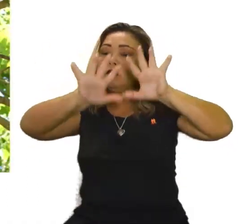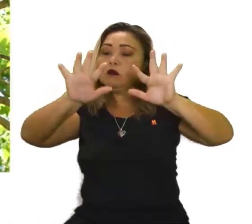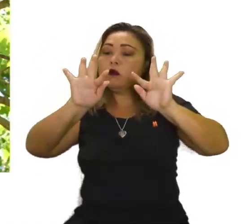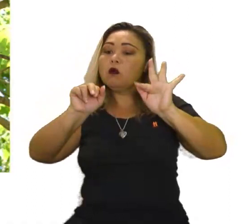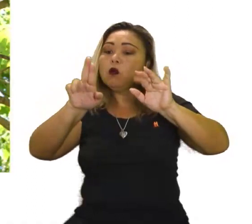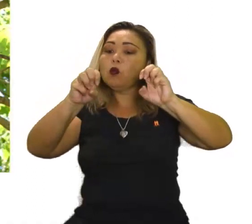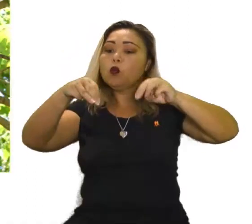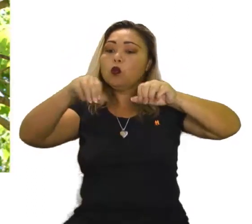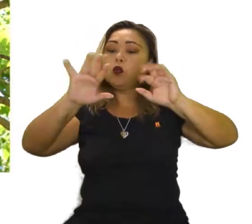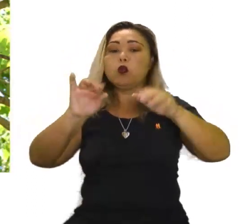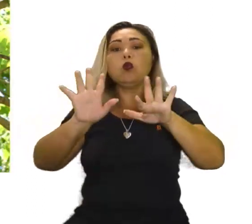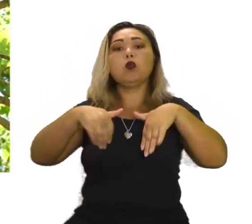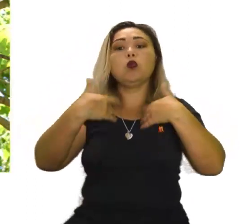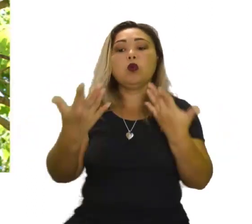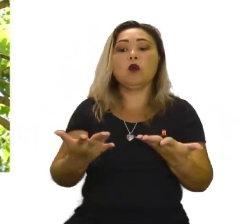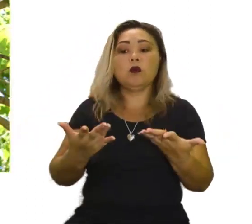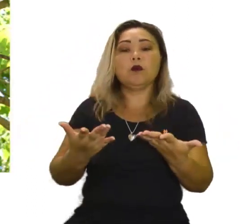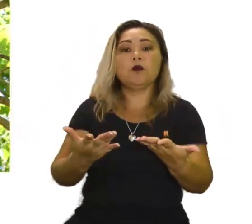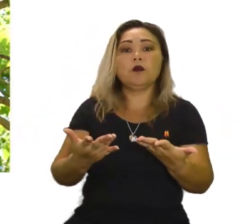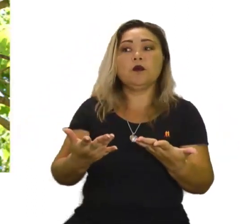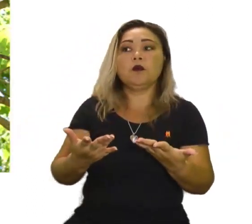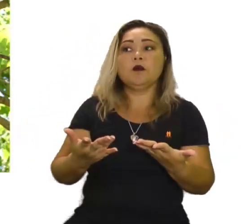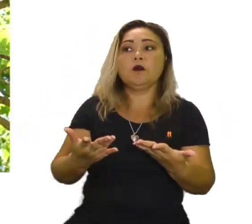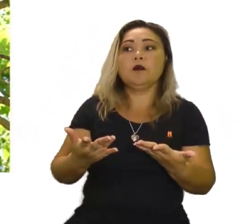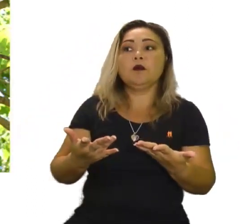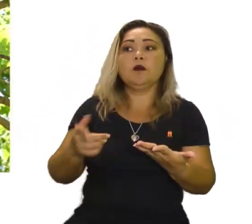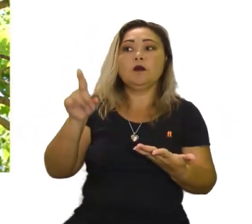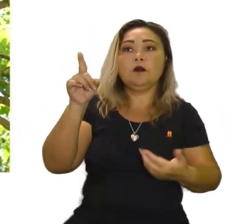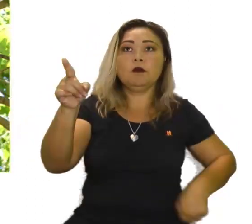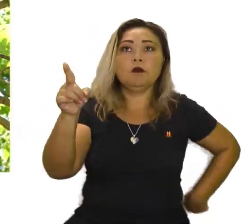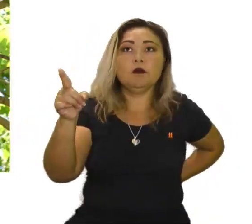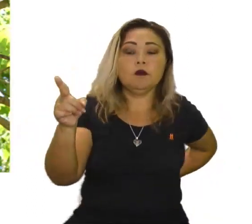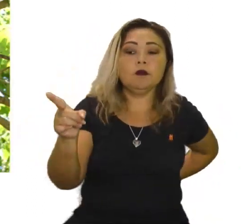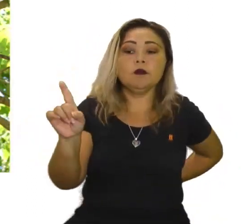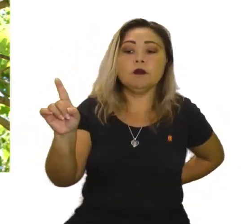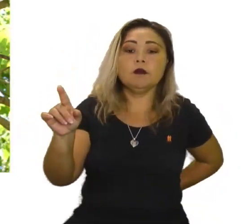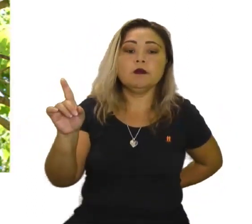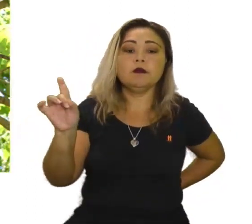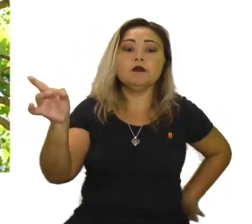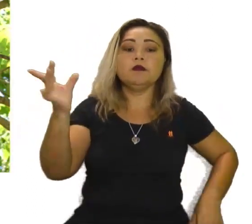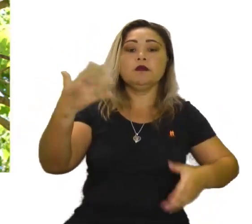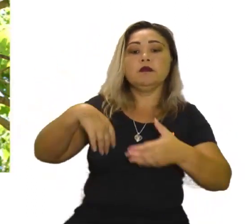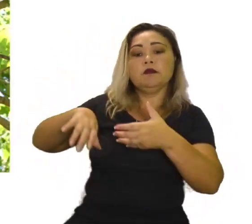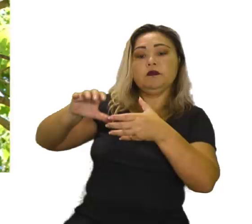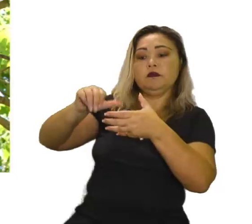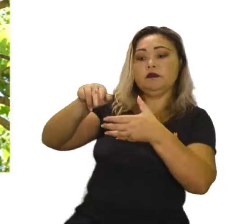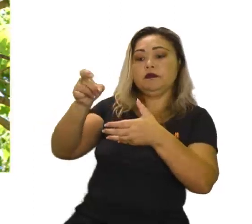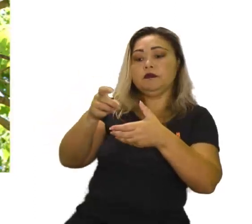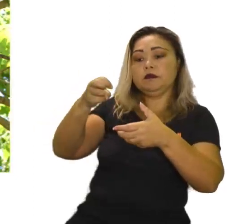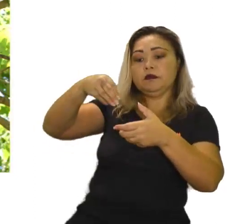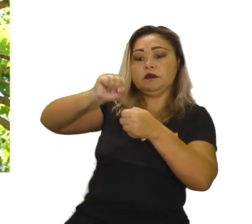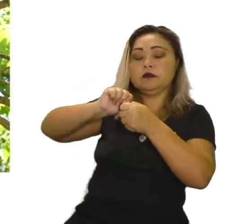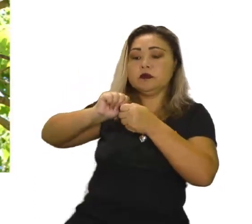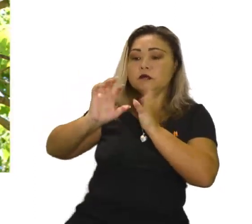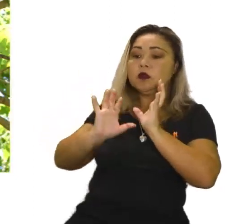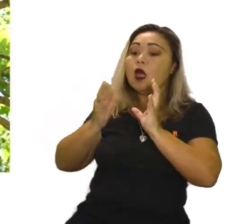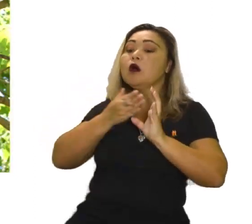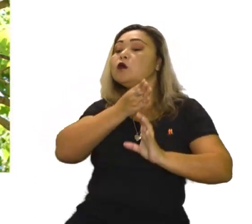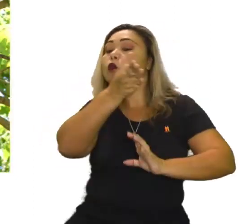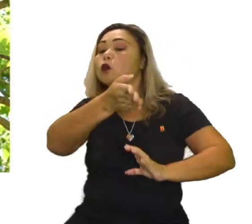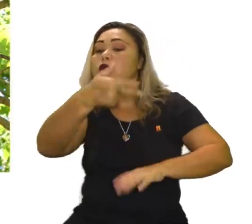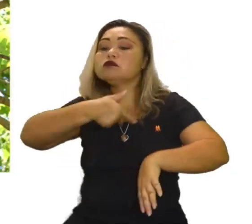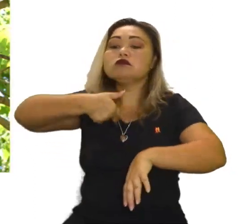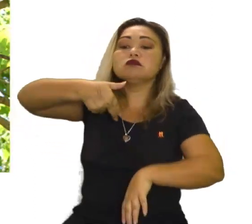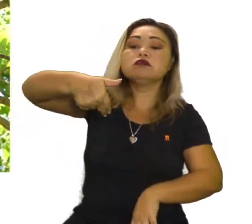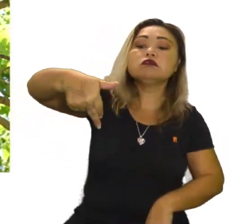bom? População de um enxame. Dentro do enxame, de uma colmeia, se você estiver andando aí na